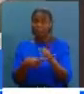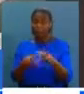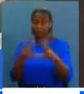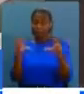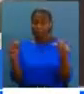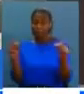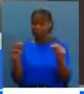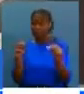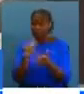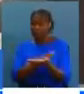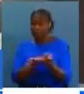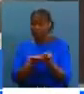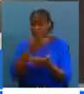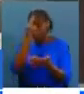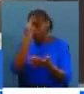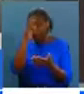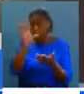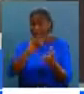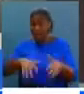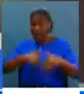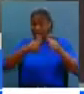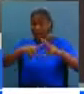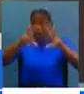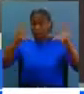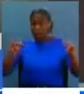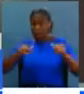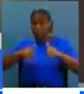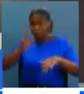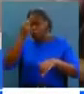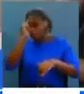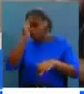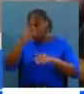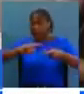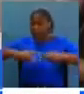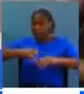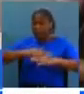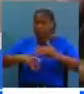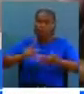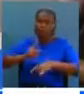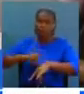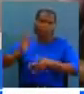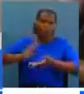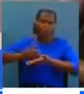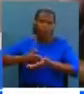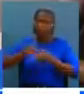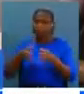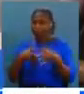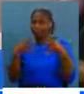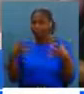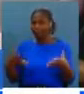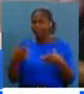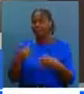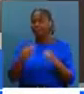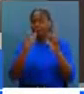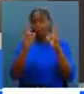tem esforço cada vez mais para ter a cidade limpa, a cidade ser limpa, mas o esforço que a Câmara tem feito no último tempo é de fato elevado. Tem